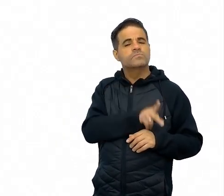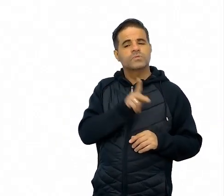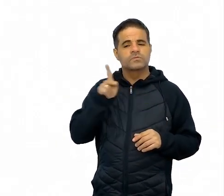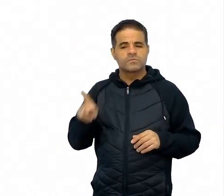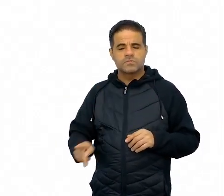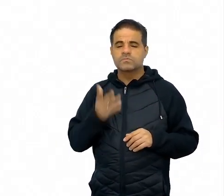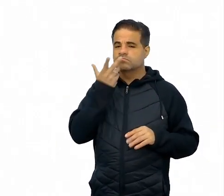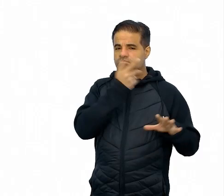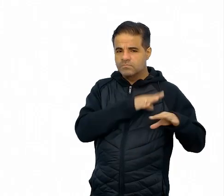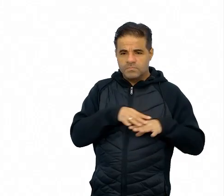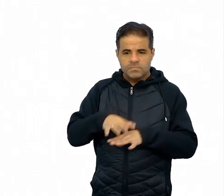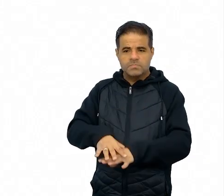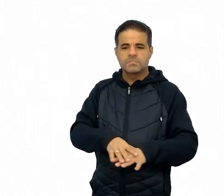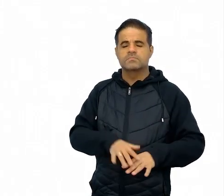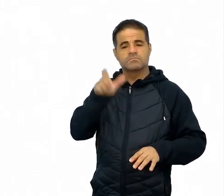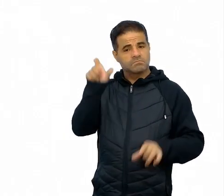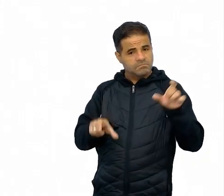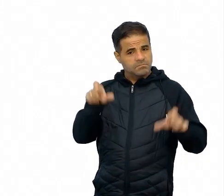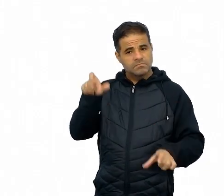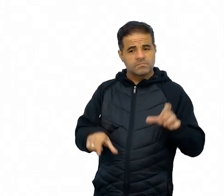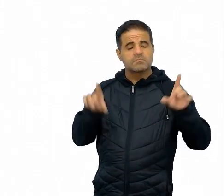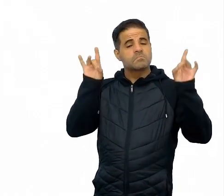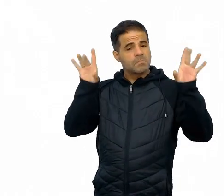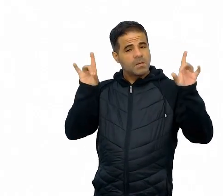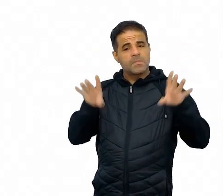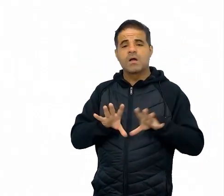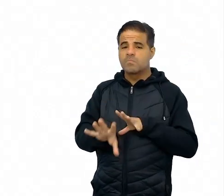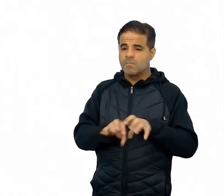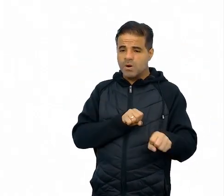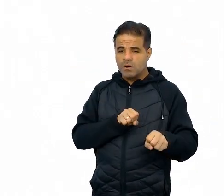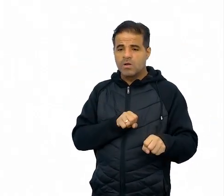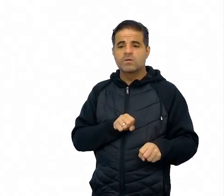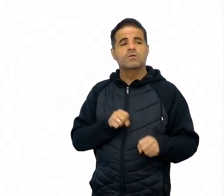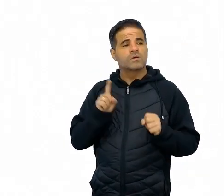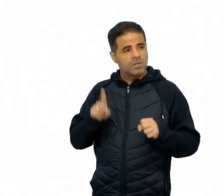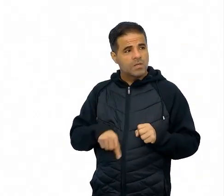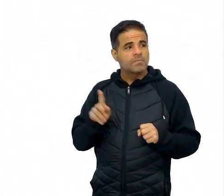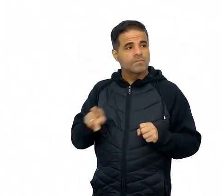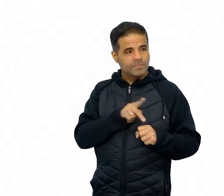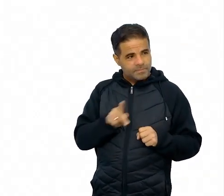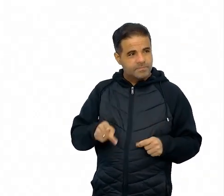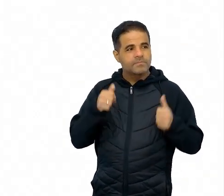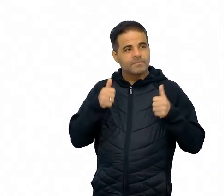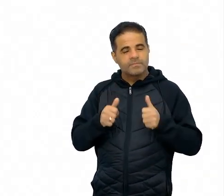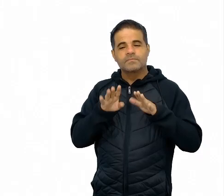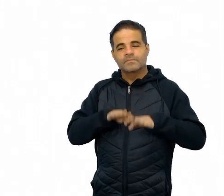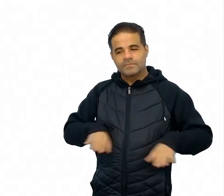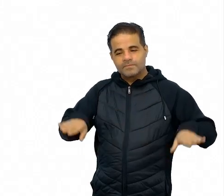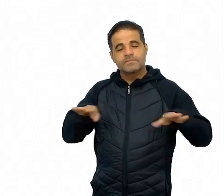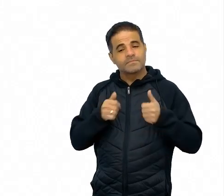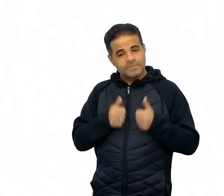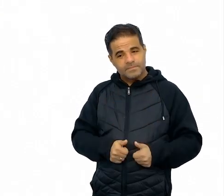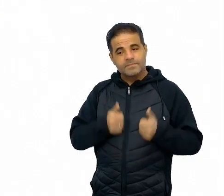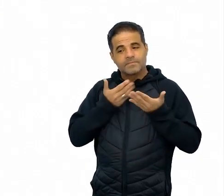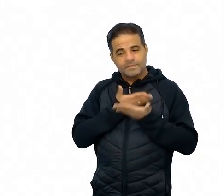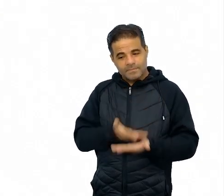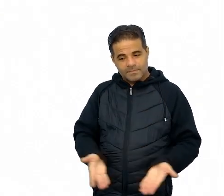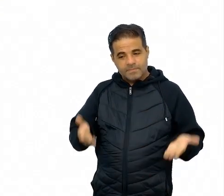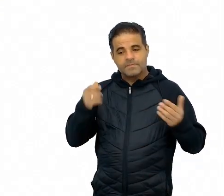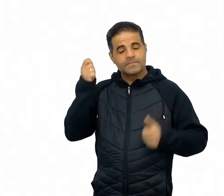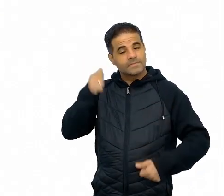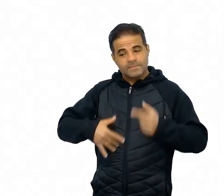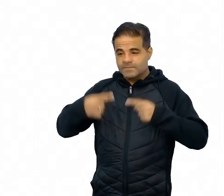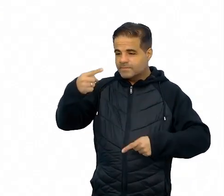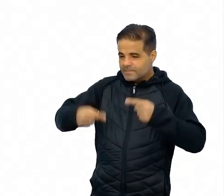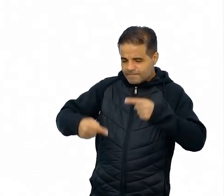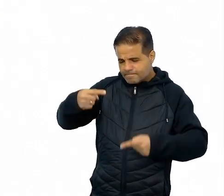professores de matemática, né, os especialistas, que estão com vocês, que são professores da rede, que eles estão com vocês,